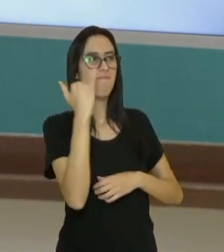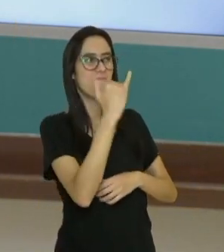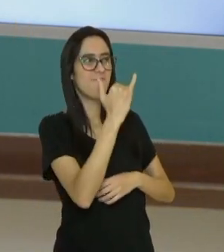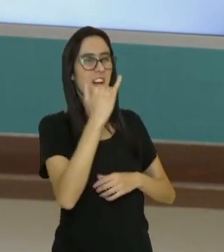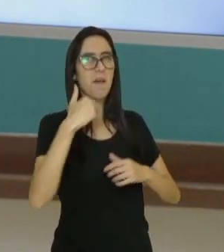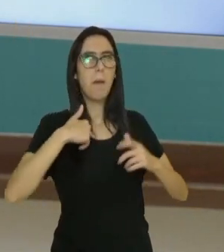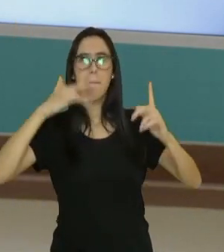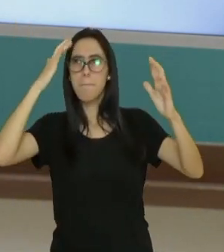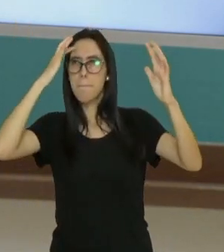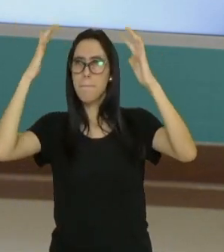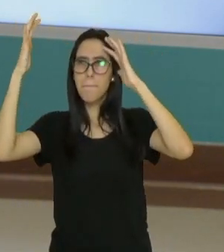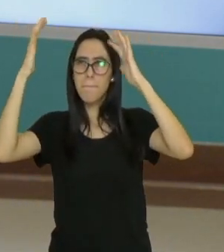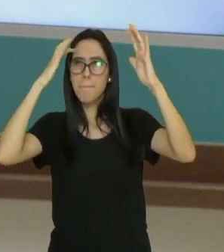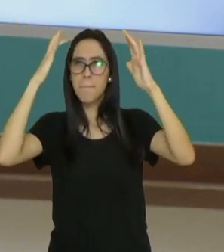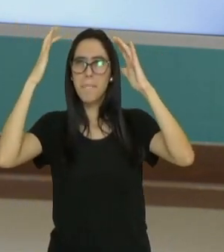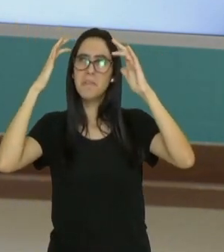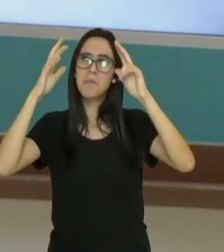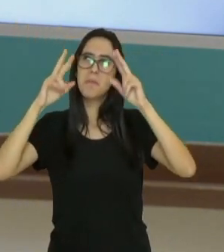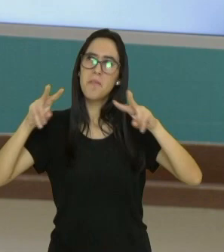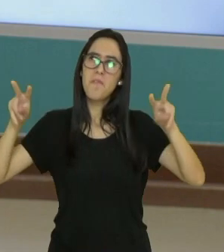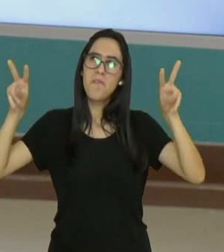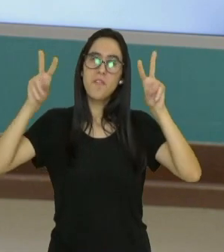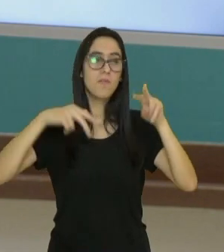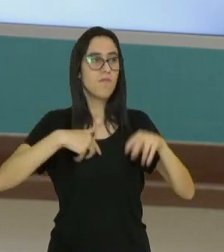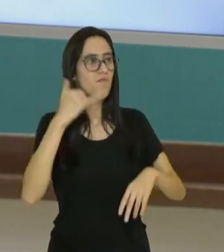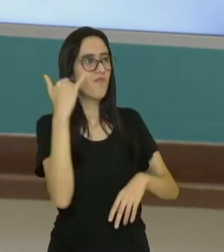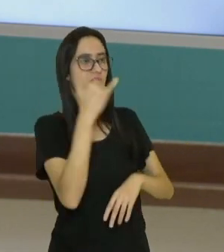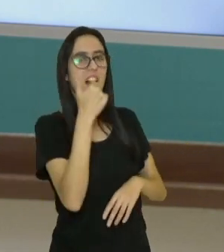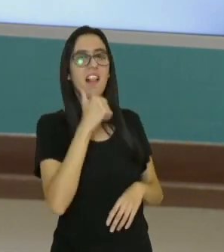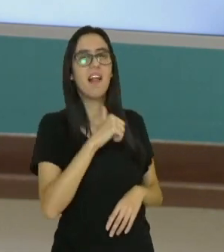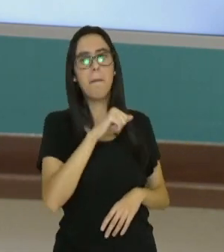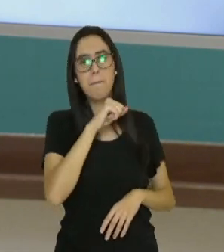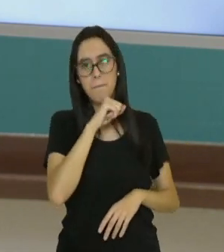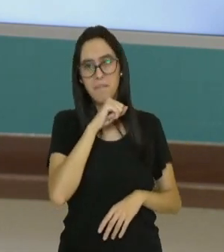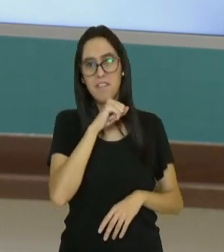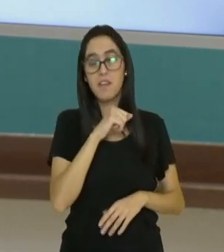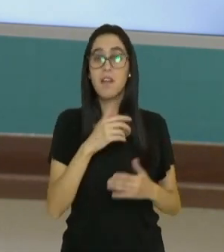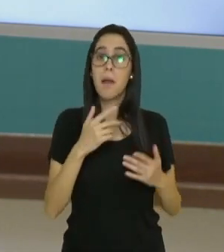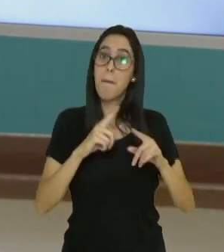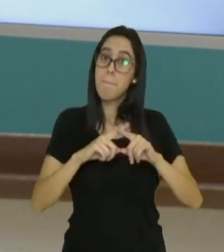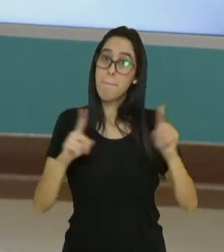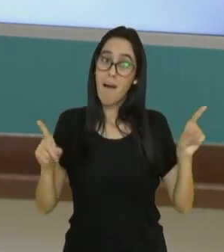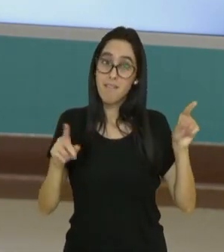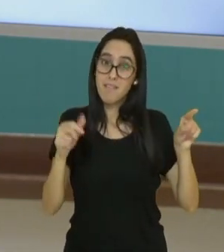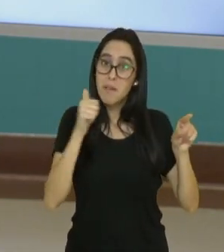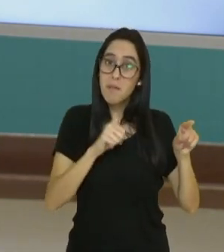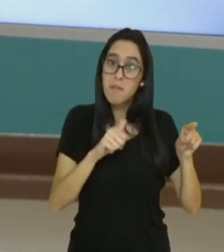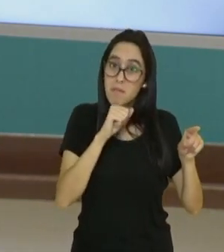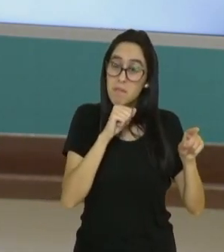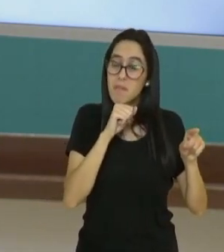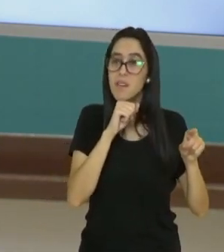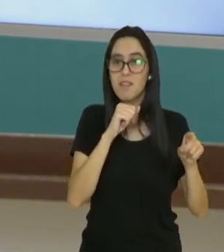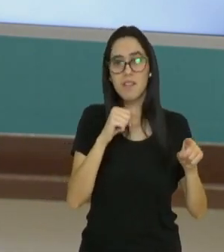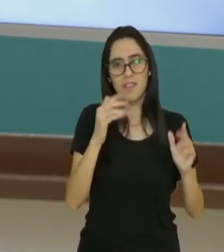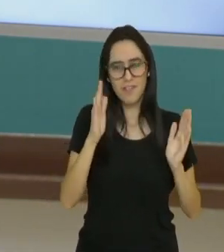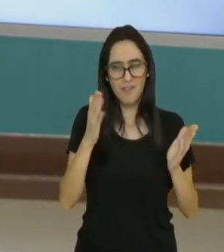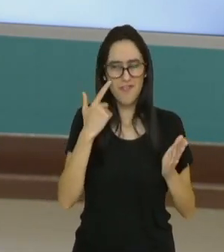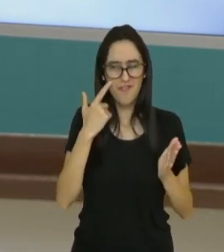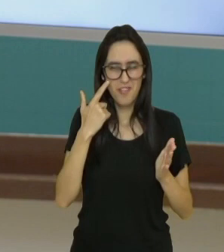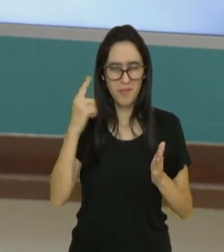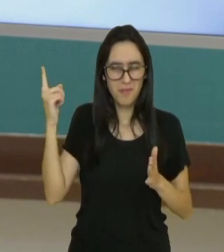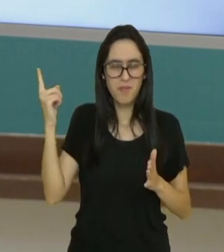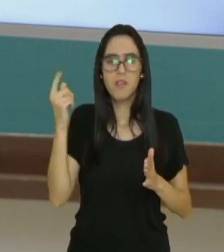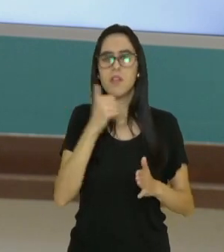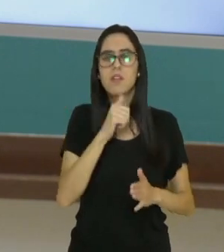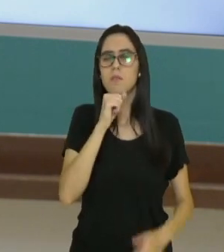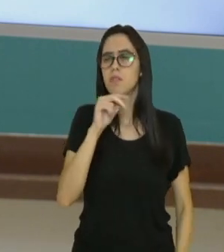algumas situações ali que ele visualizava à sua mãe. E a mãe, pelo jeito ali, pelo que nós acompanhamos o texto,